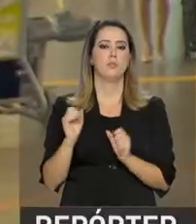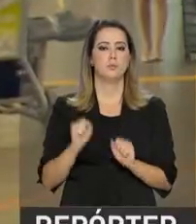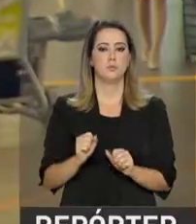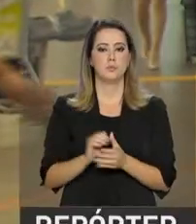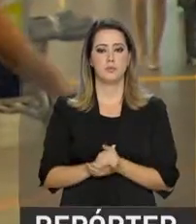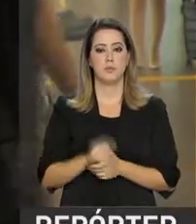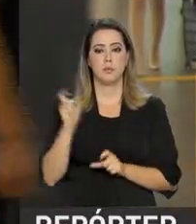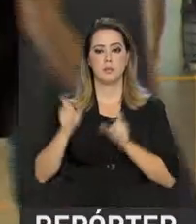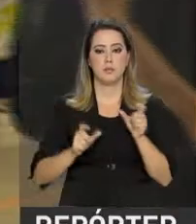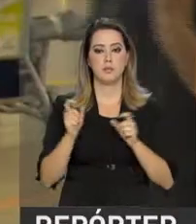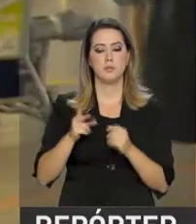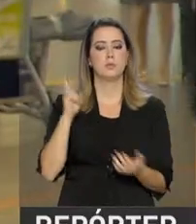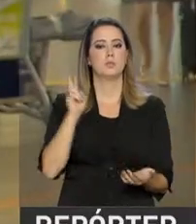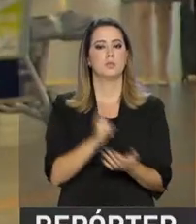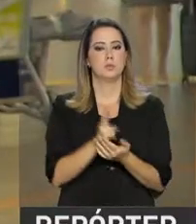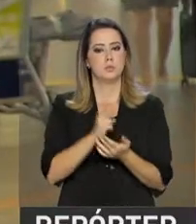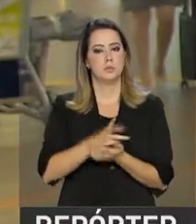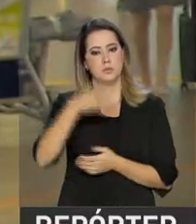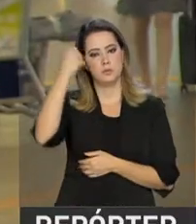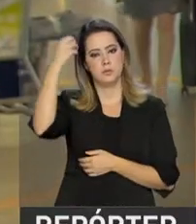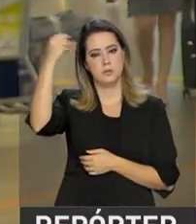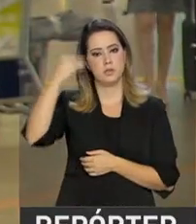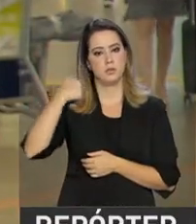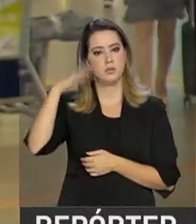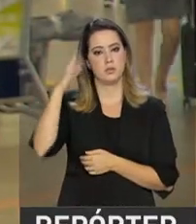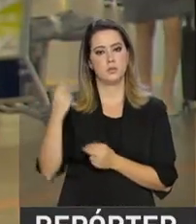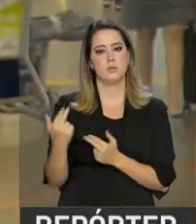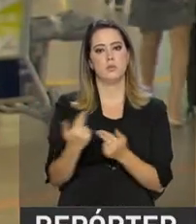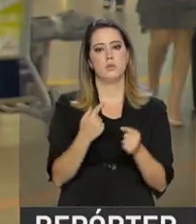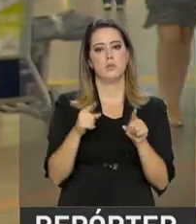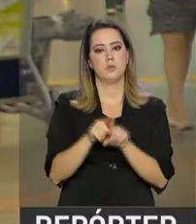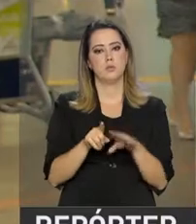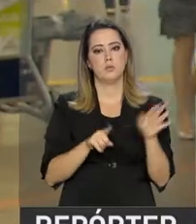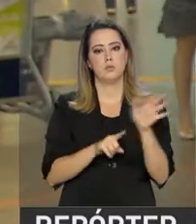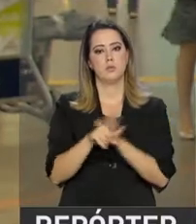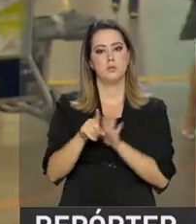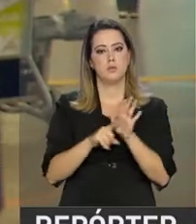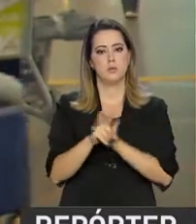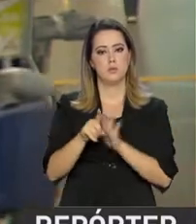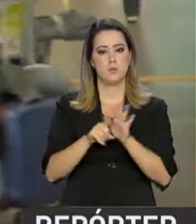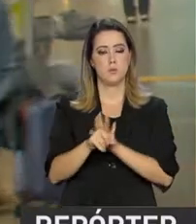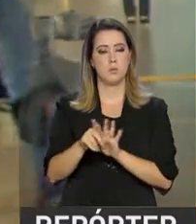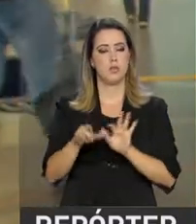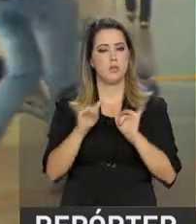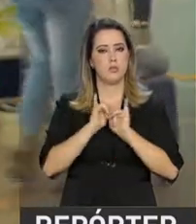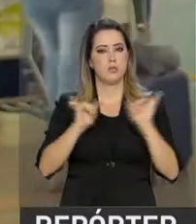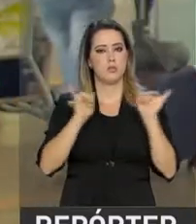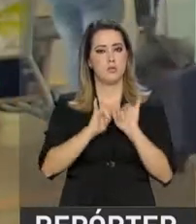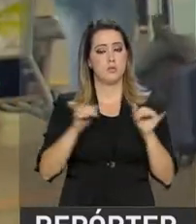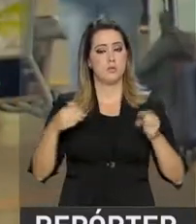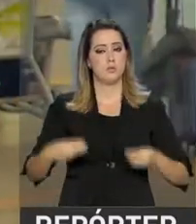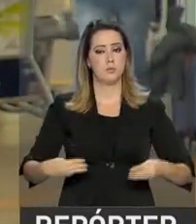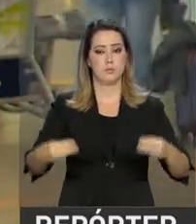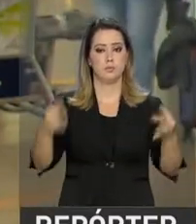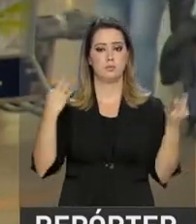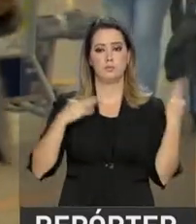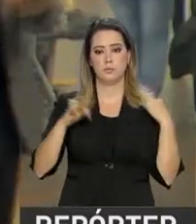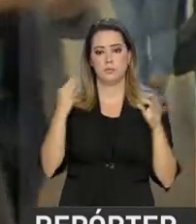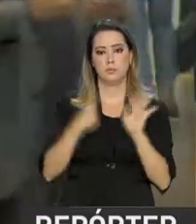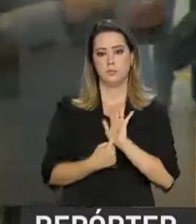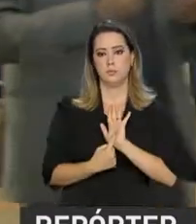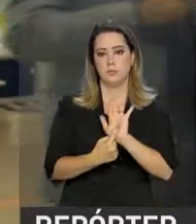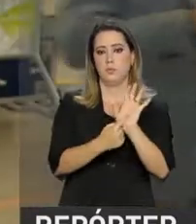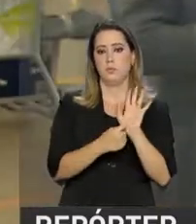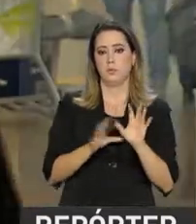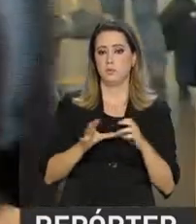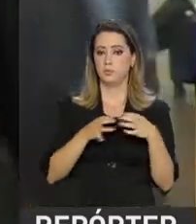as pessoas estão mesmo viajando mais como Rômulo. Uma pesquisa divulgada pelo Ministério do Turismo aponta que as